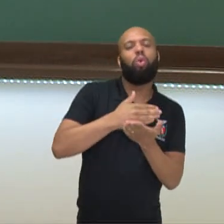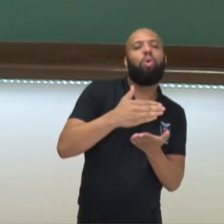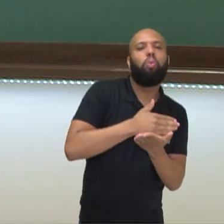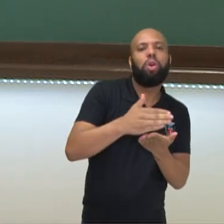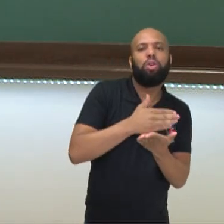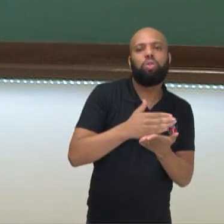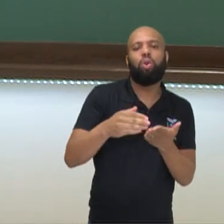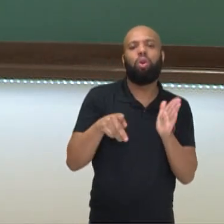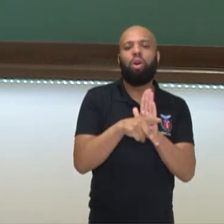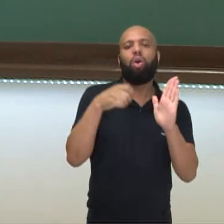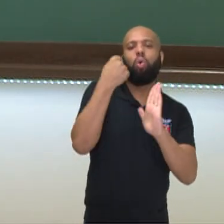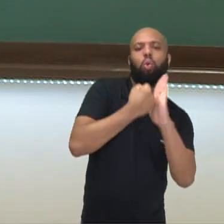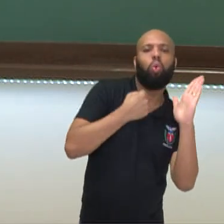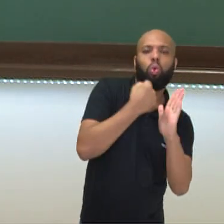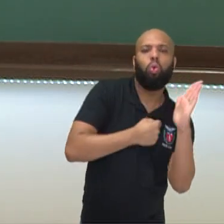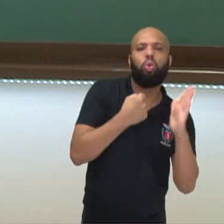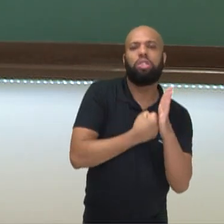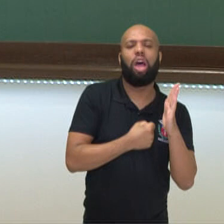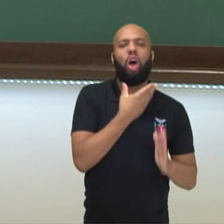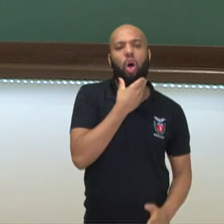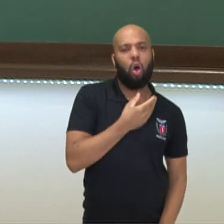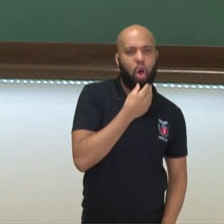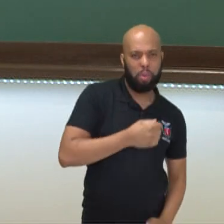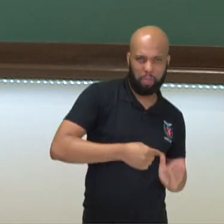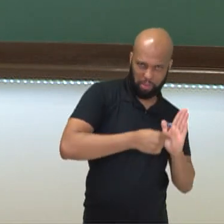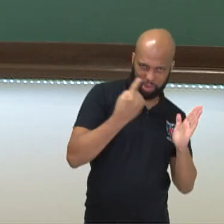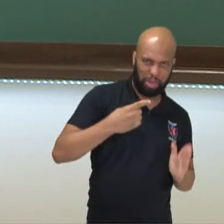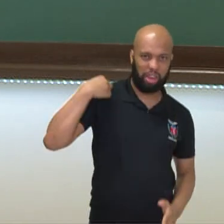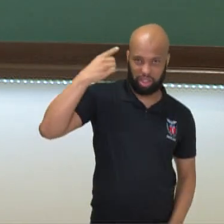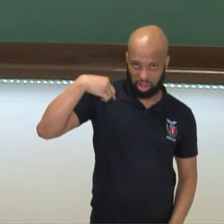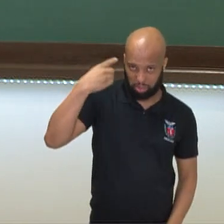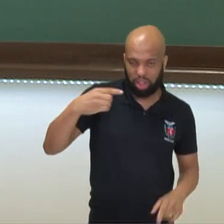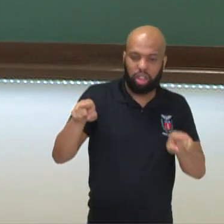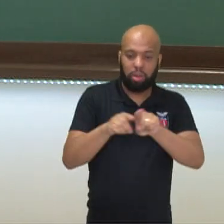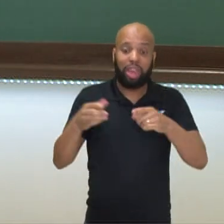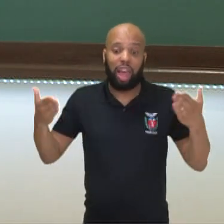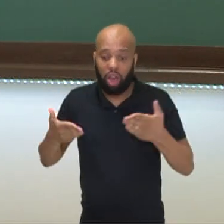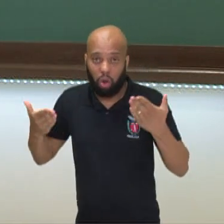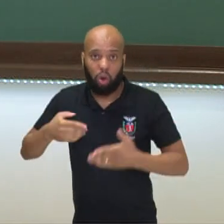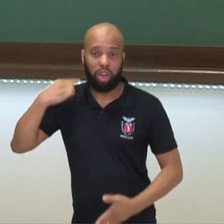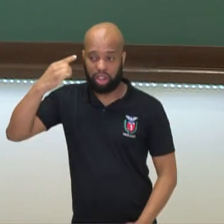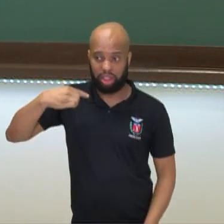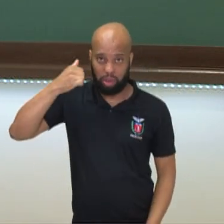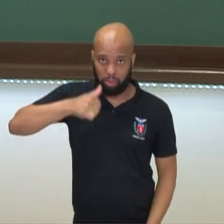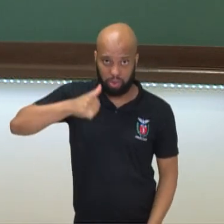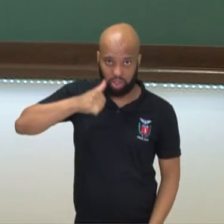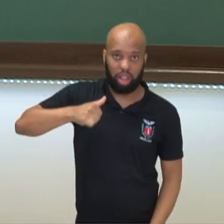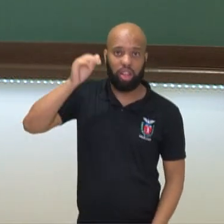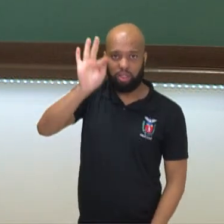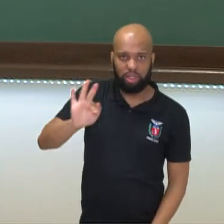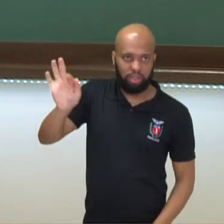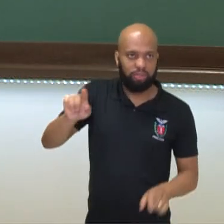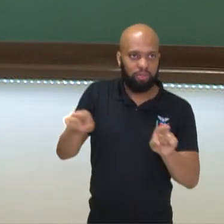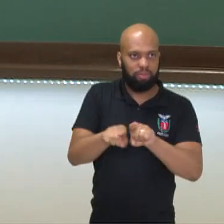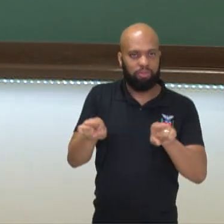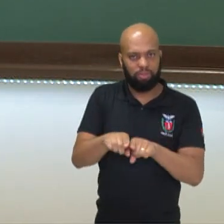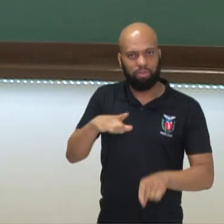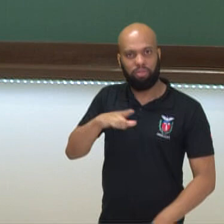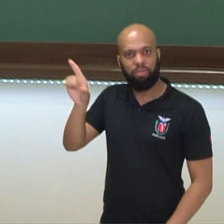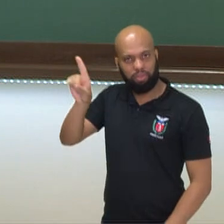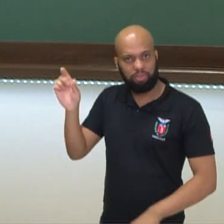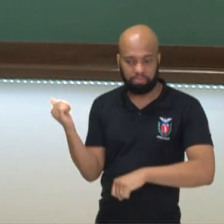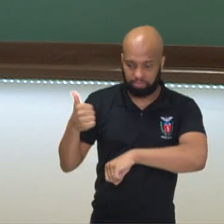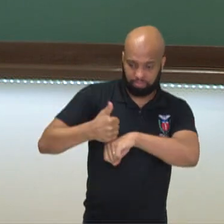lutas políticas do Mário Juruna, que continuam com a Joênia Wapichana, que passam pelo cacique Raoni e que vão ir para